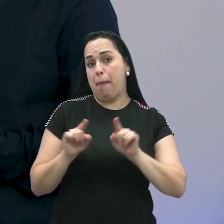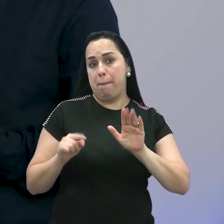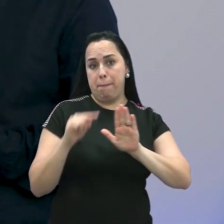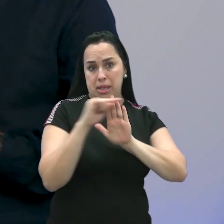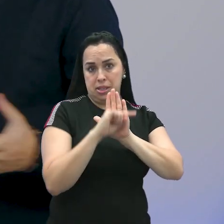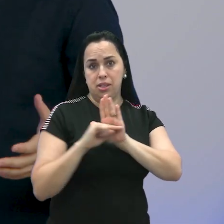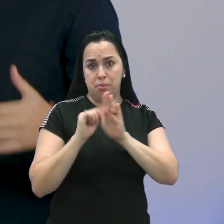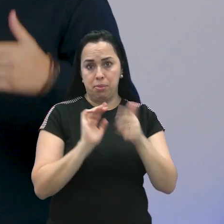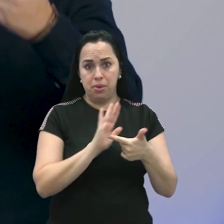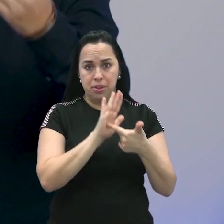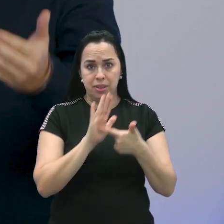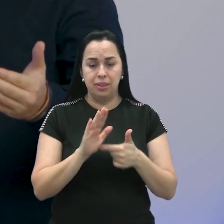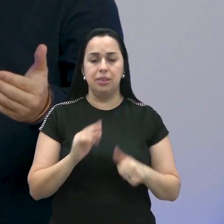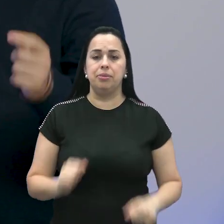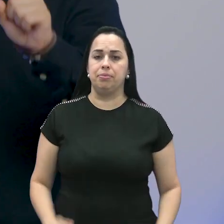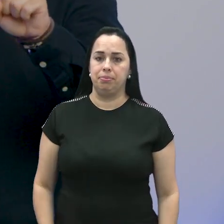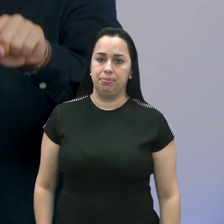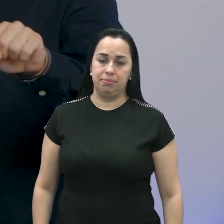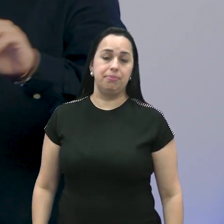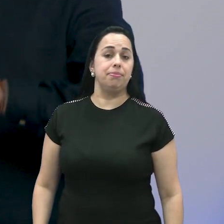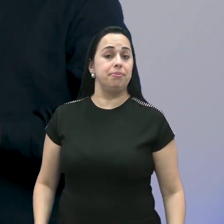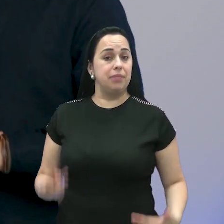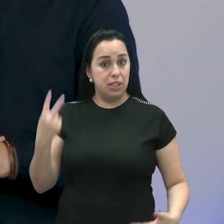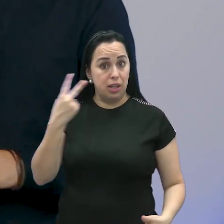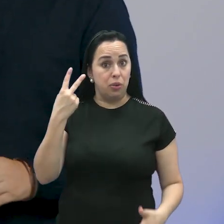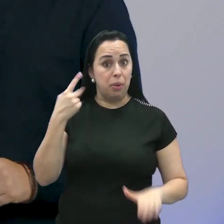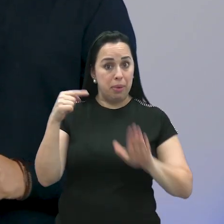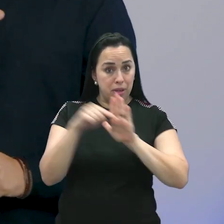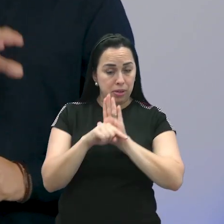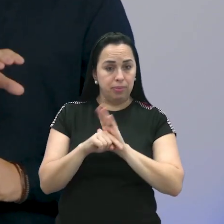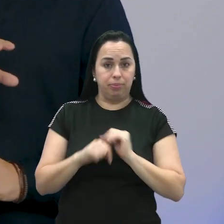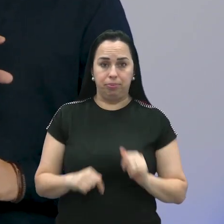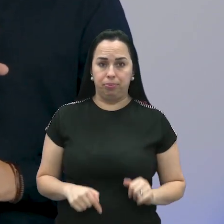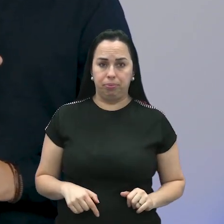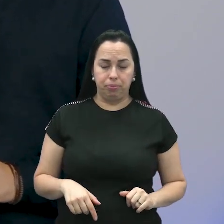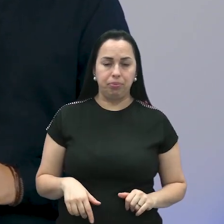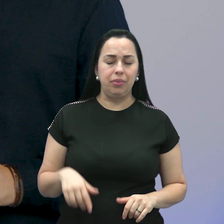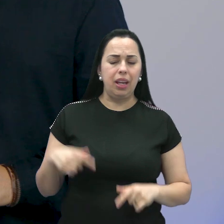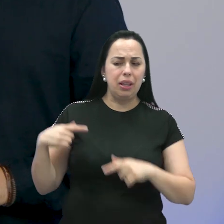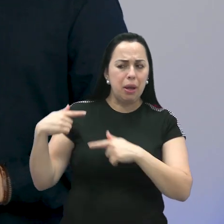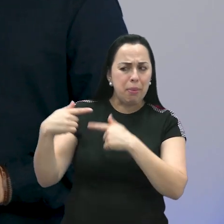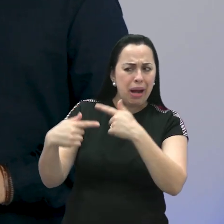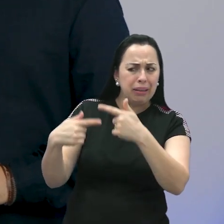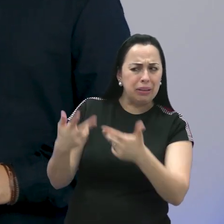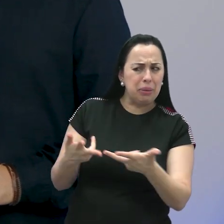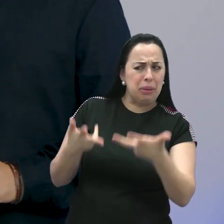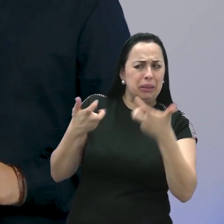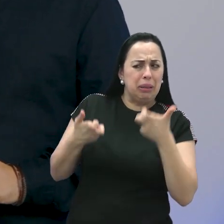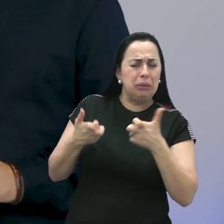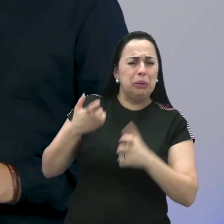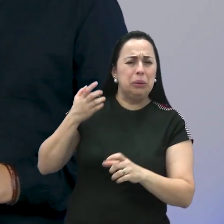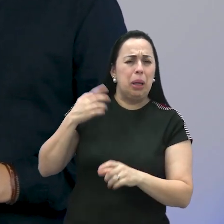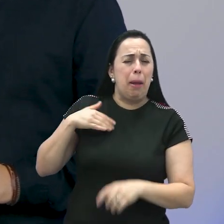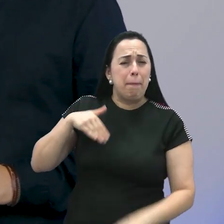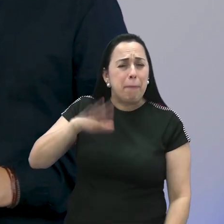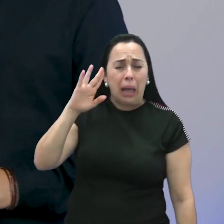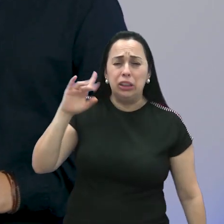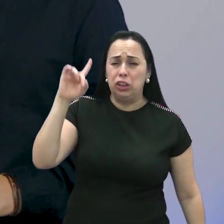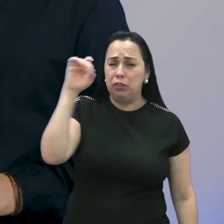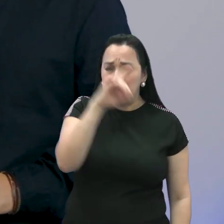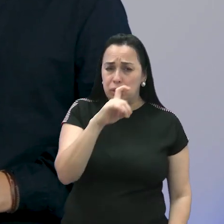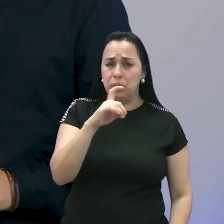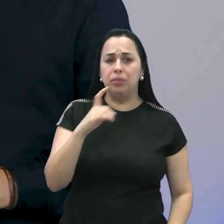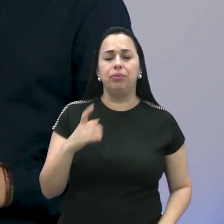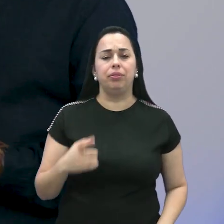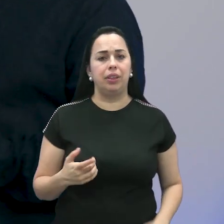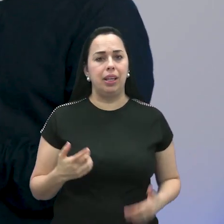E essa pesquisa foi um pouco além também. Tem uma segunda pergunta. Existe alguma geração que você sinta um desafio